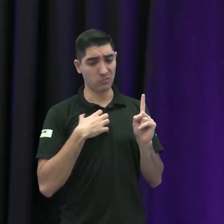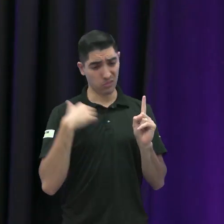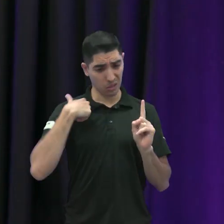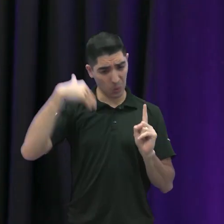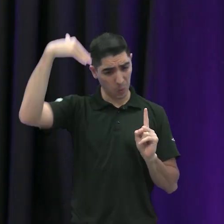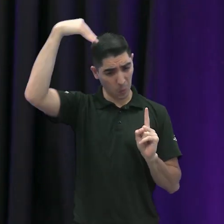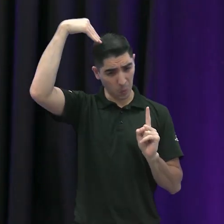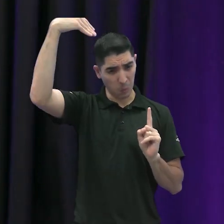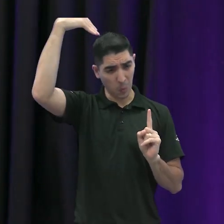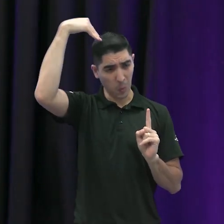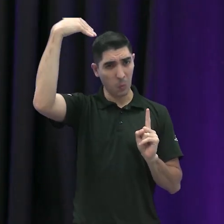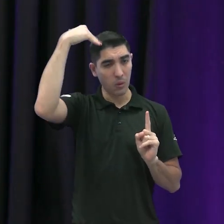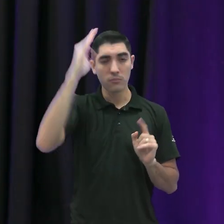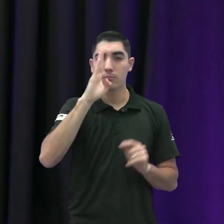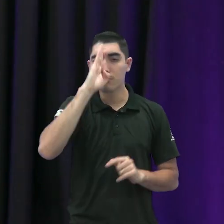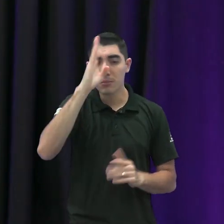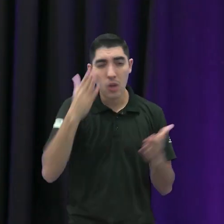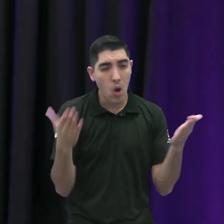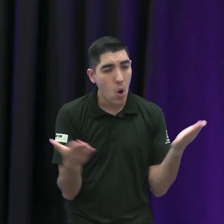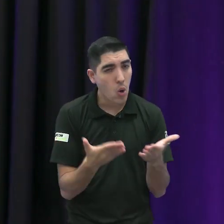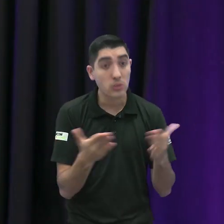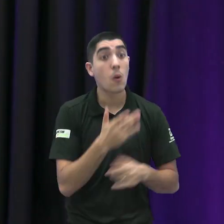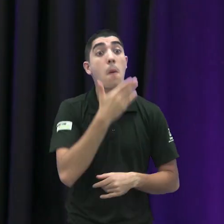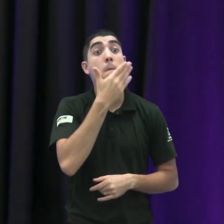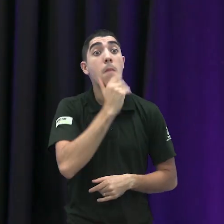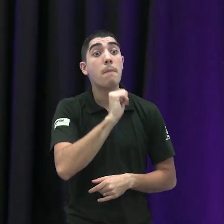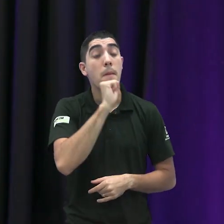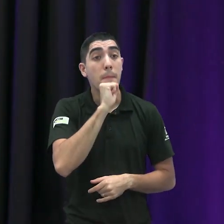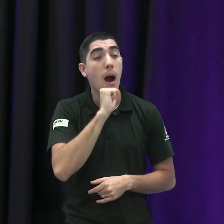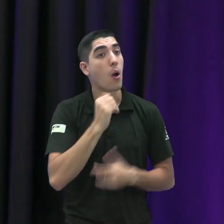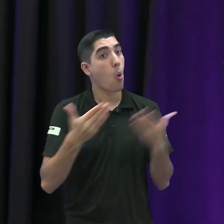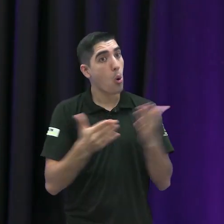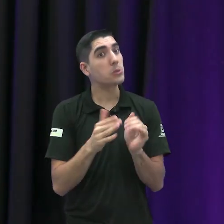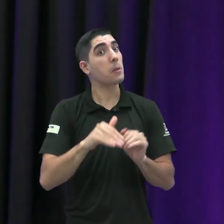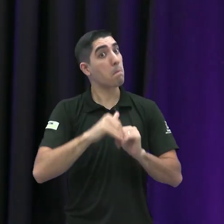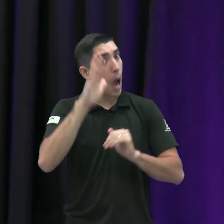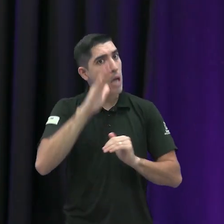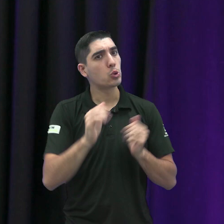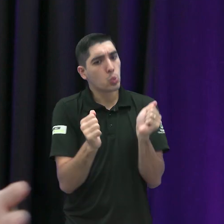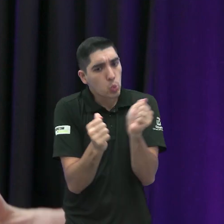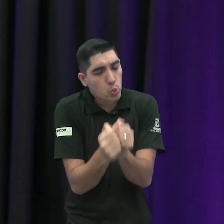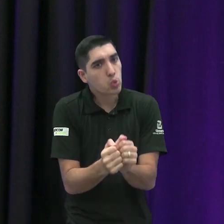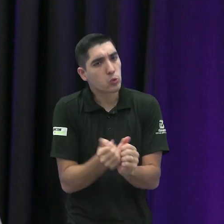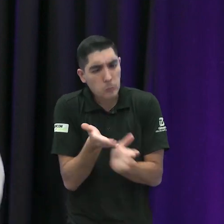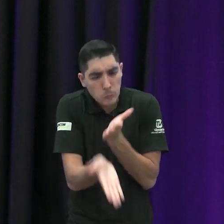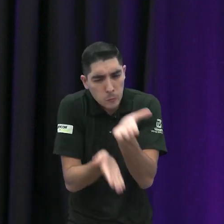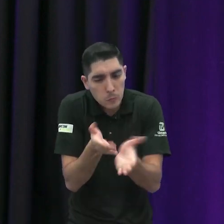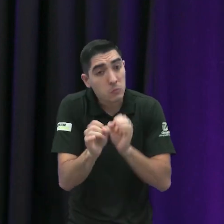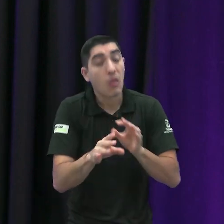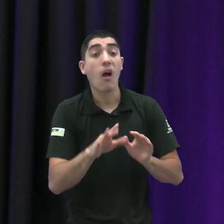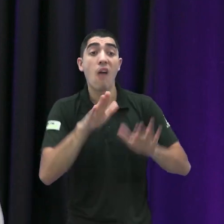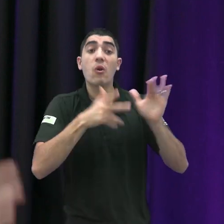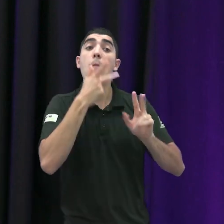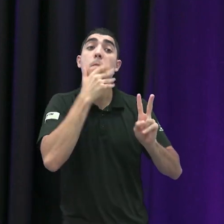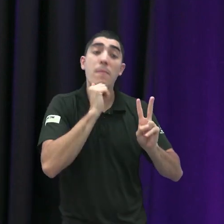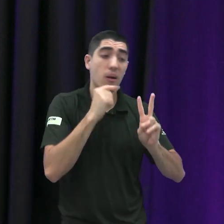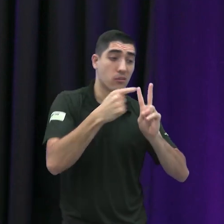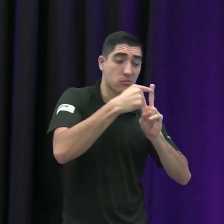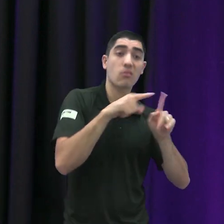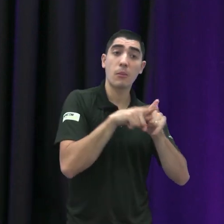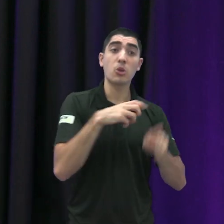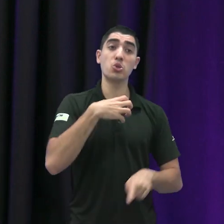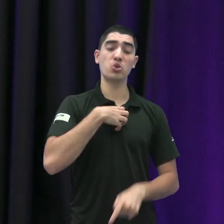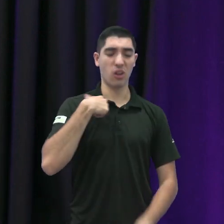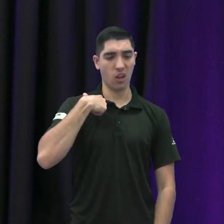natural, principalmente a mãe. Os pais também hoje estão participando muito mais, né, da educação da criança de fato, então os pais também se sentem